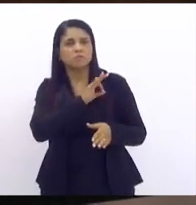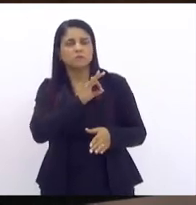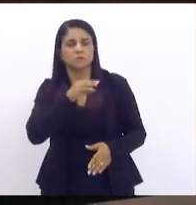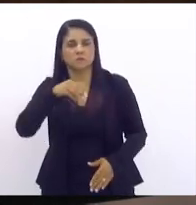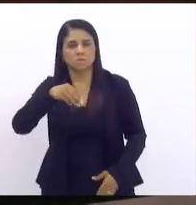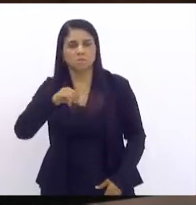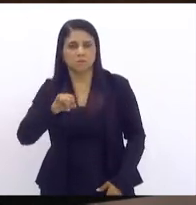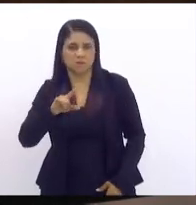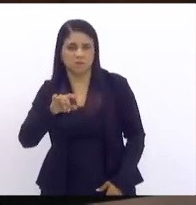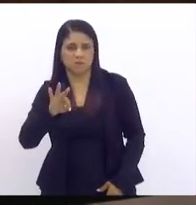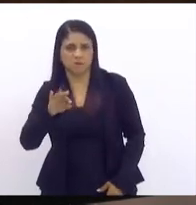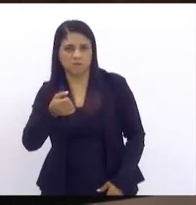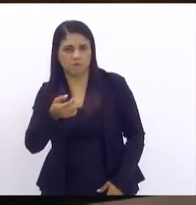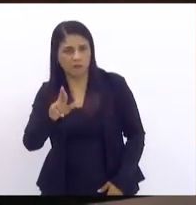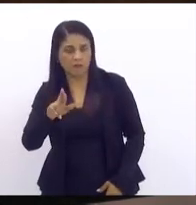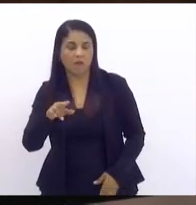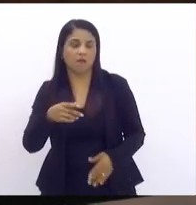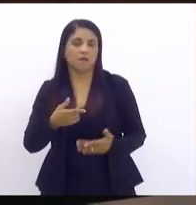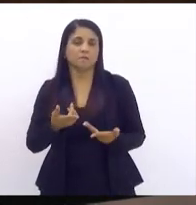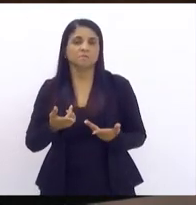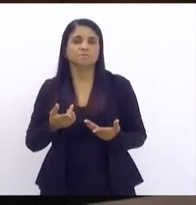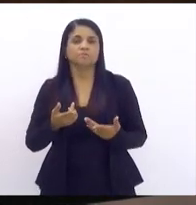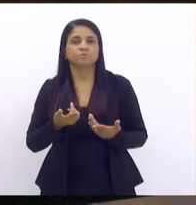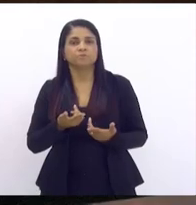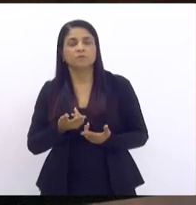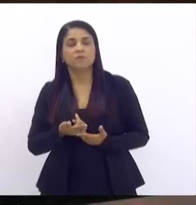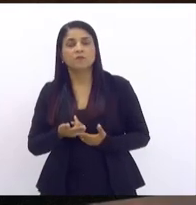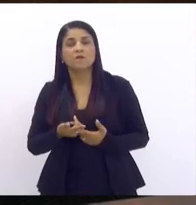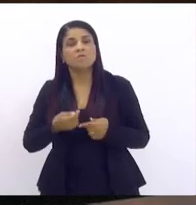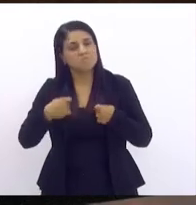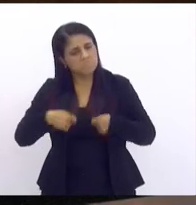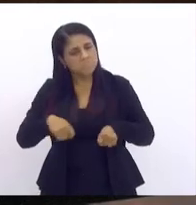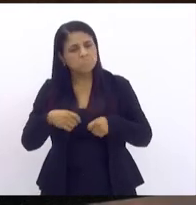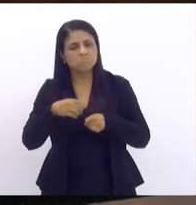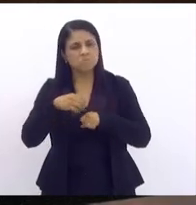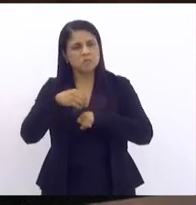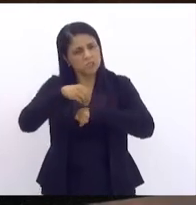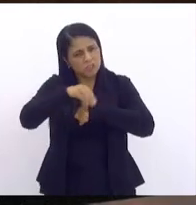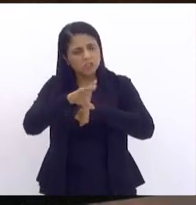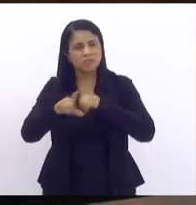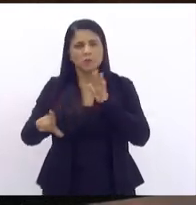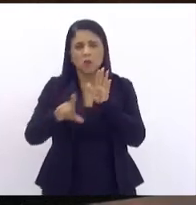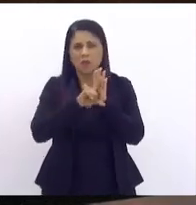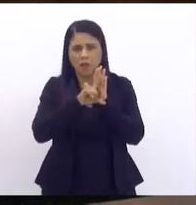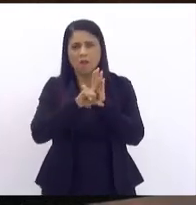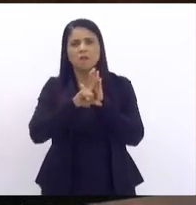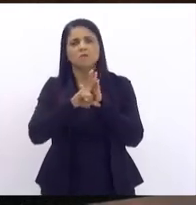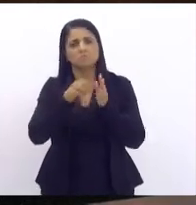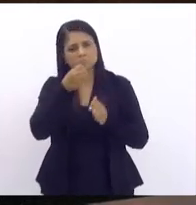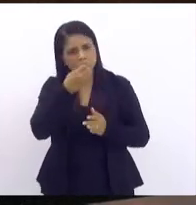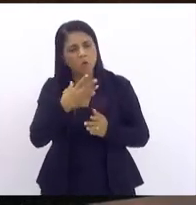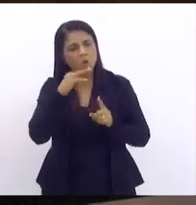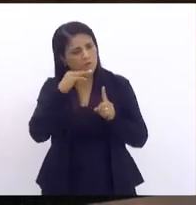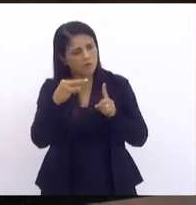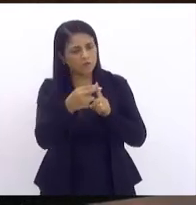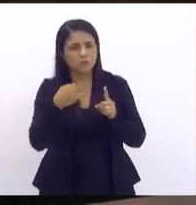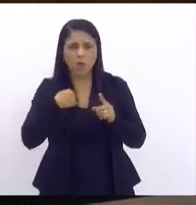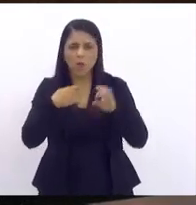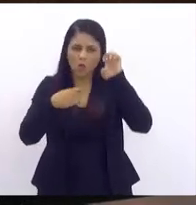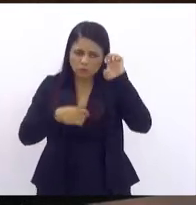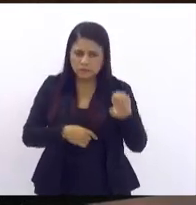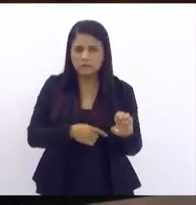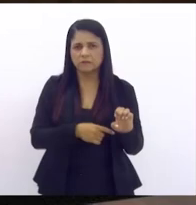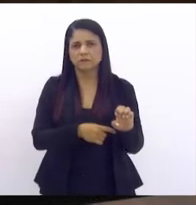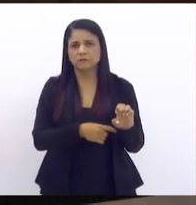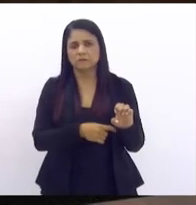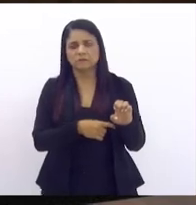Por isso, eu vejo boa essa indicação e como uma pessoa da esquerda, mas que